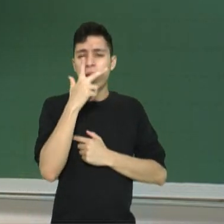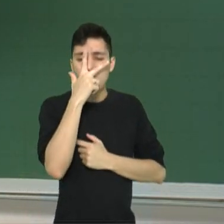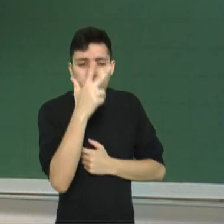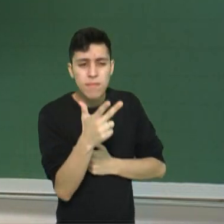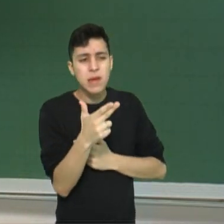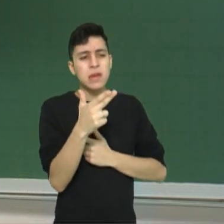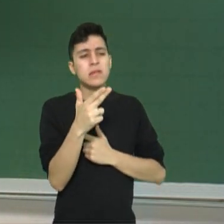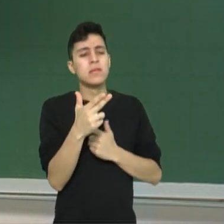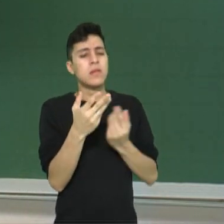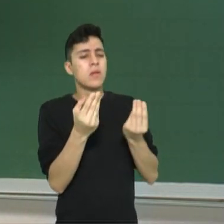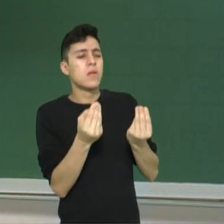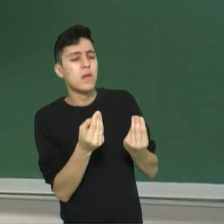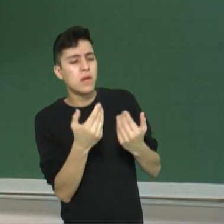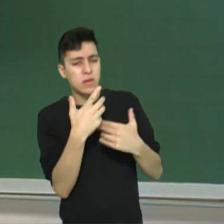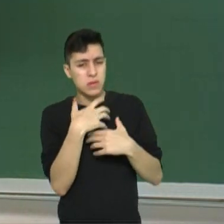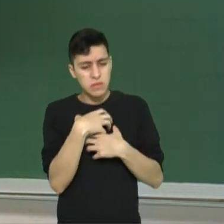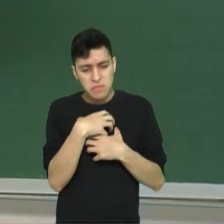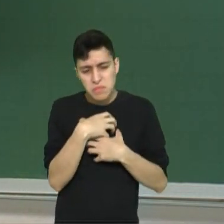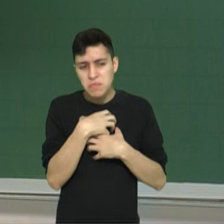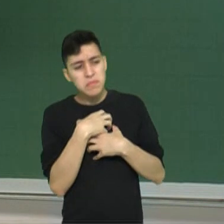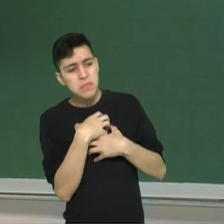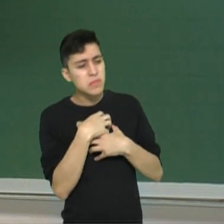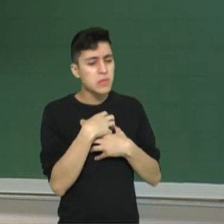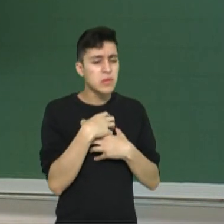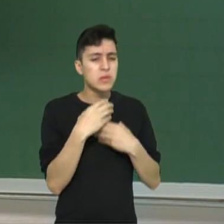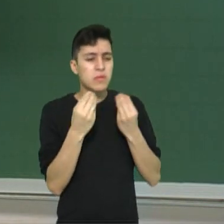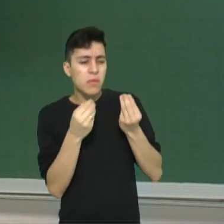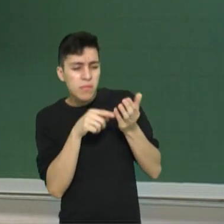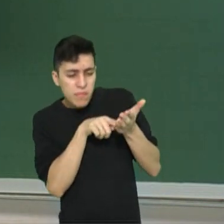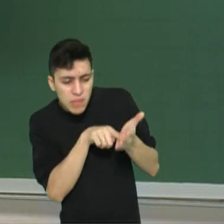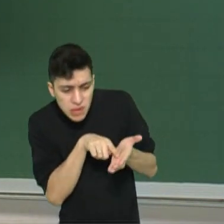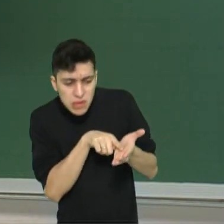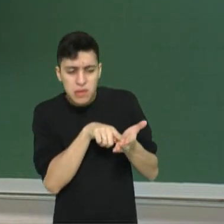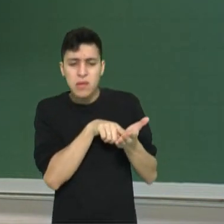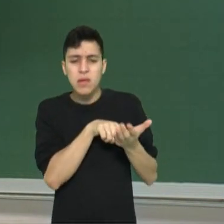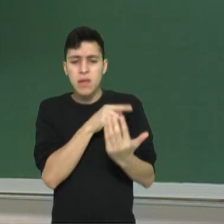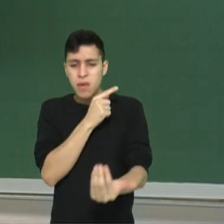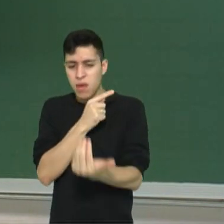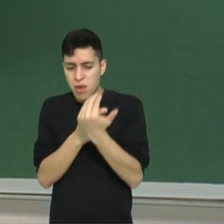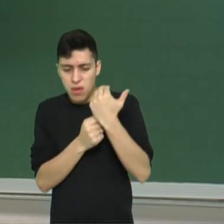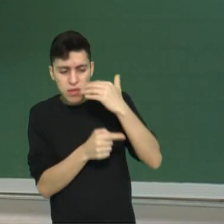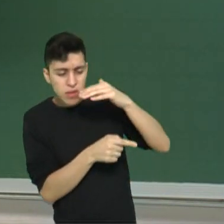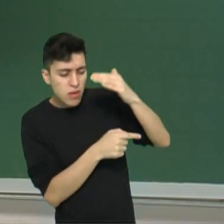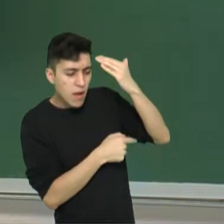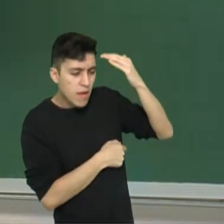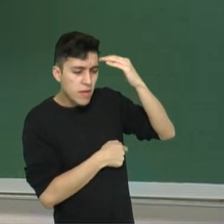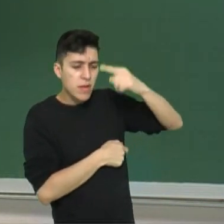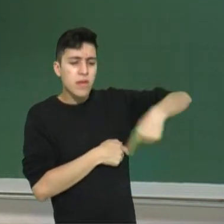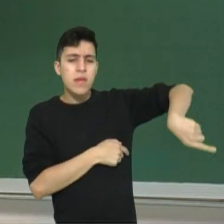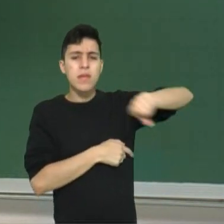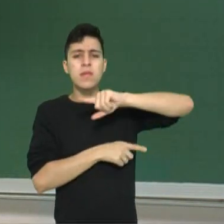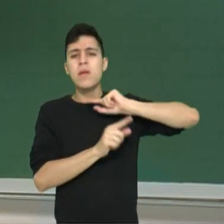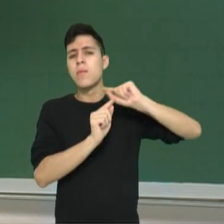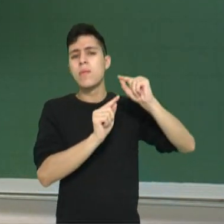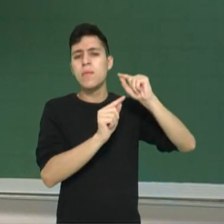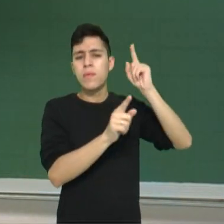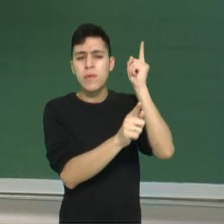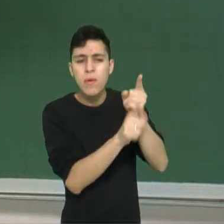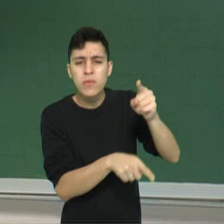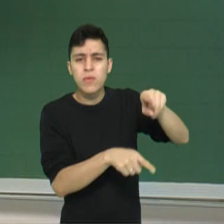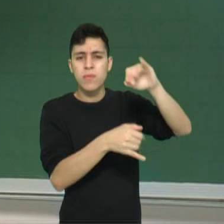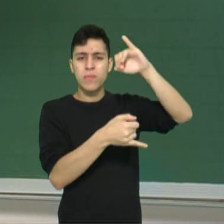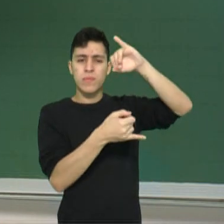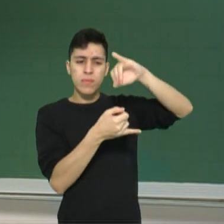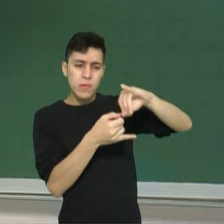configuração que acaba aparecendo dos meios de pesquisa que você consegue estar vendo ali, onde historiadores conseguiram trazer essas